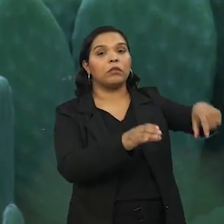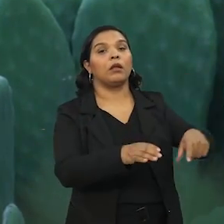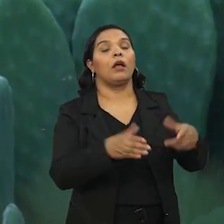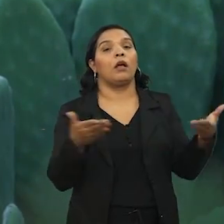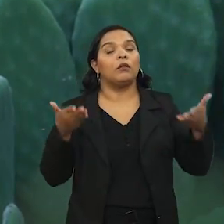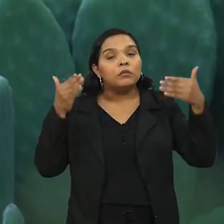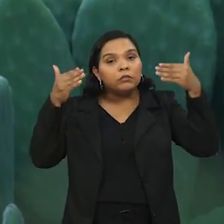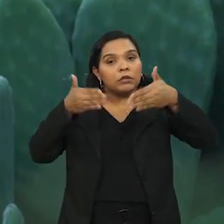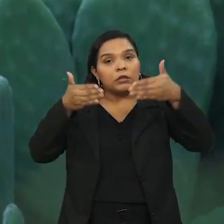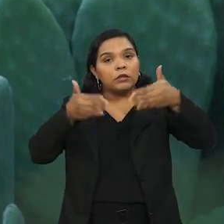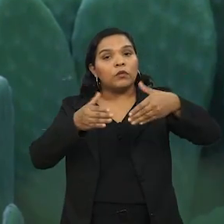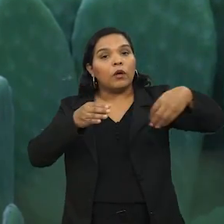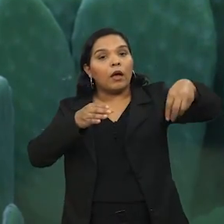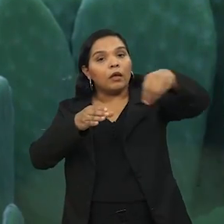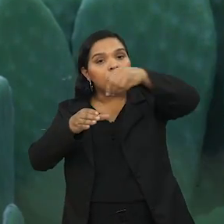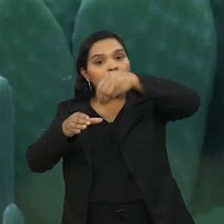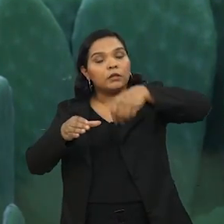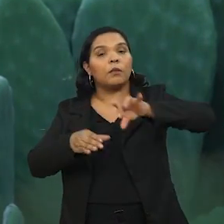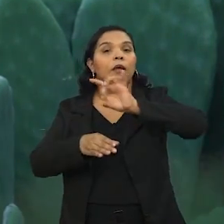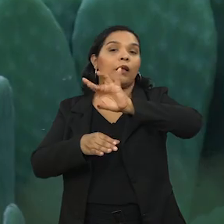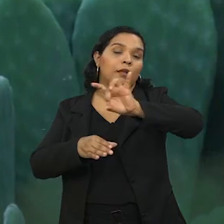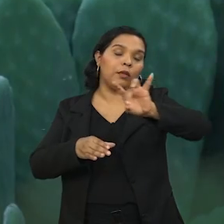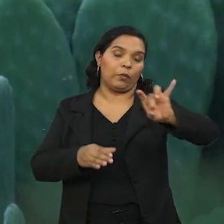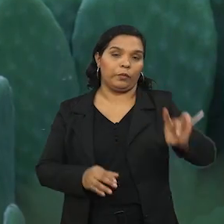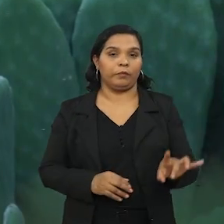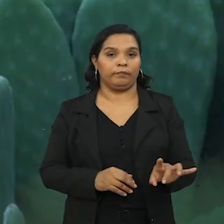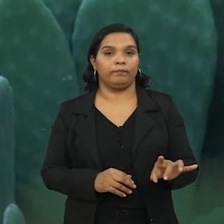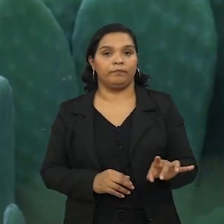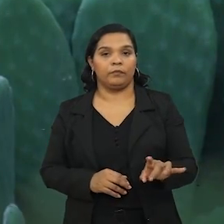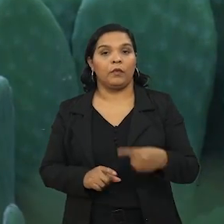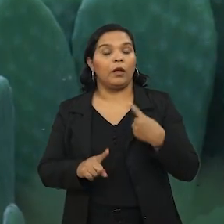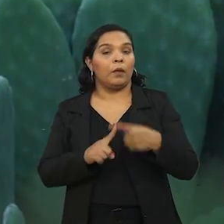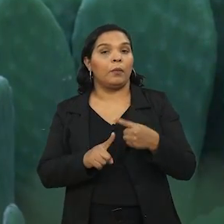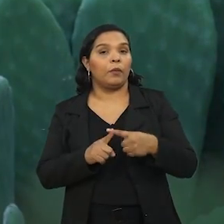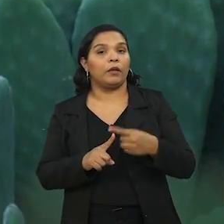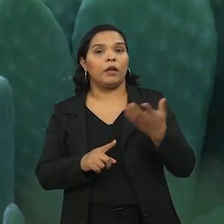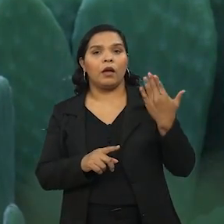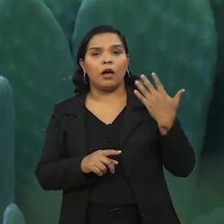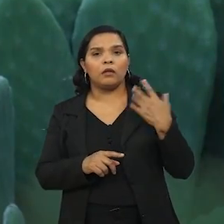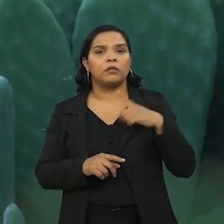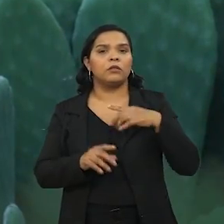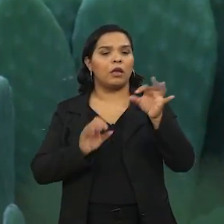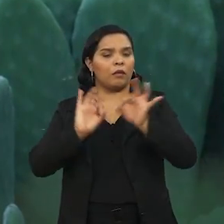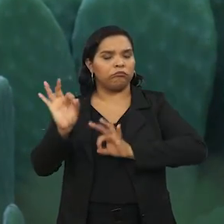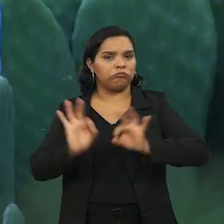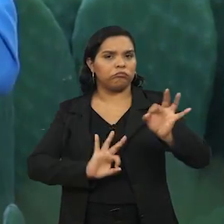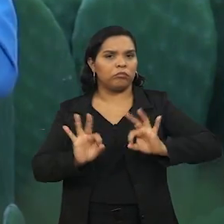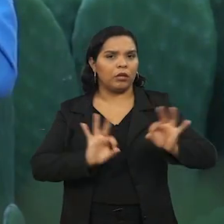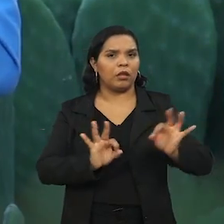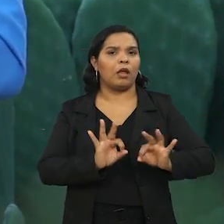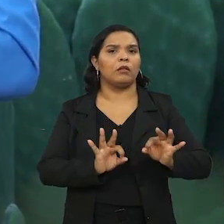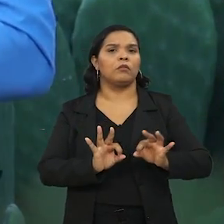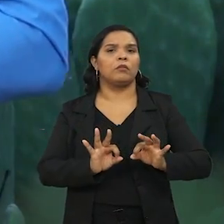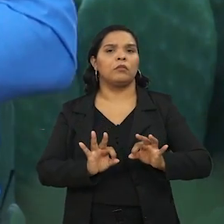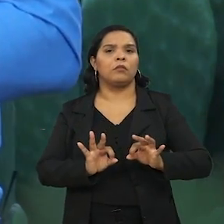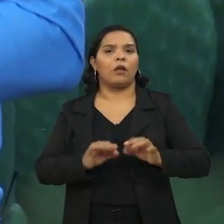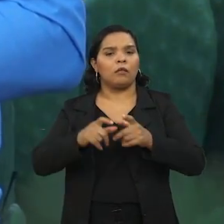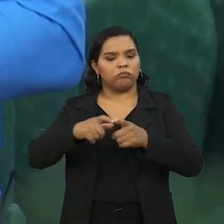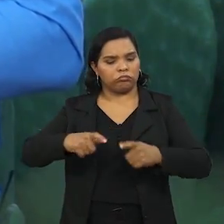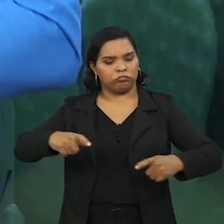um sistema específico de adubação para cada uma delas. Porque a gente tinha isso muito bem elaborado para a palma